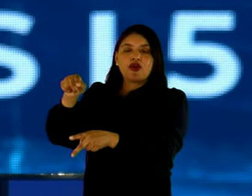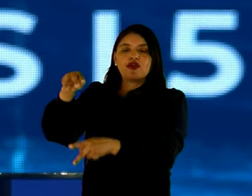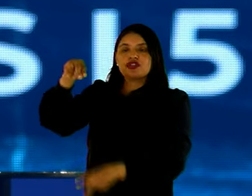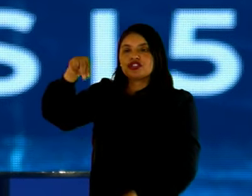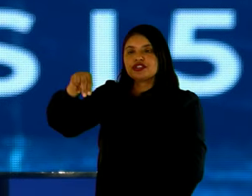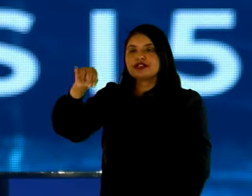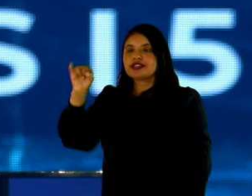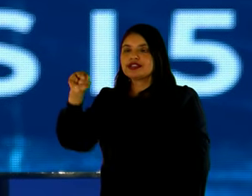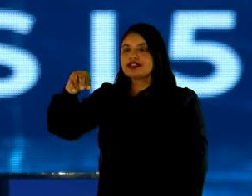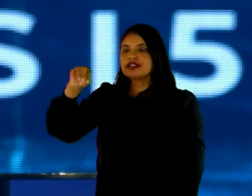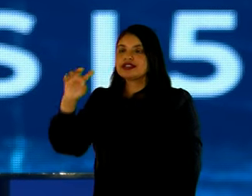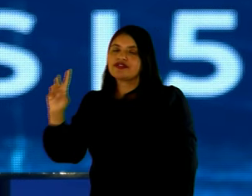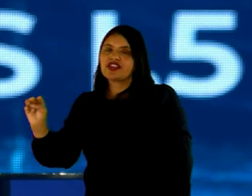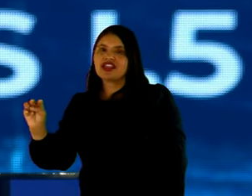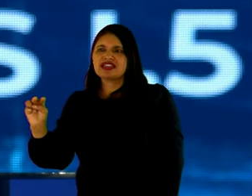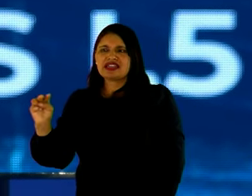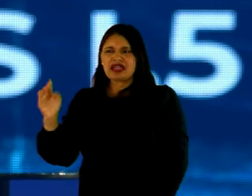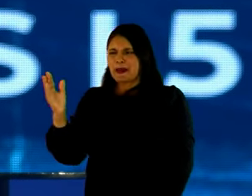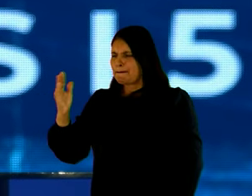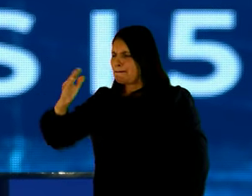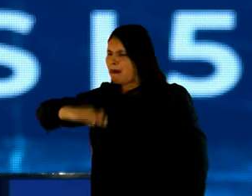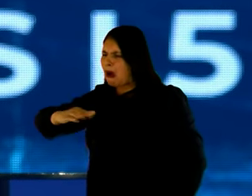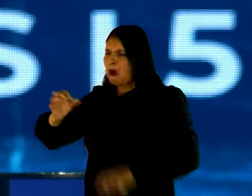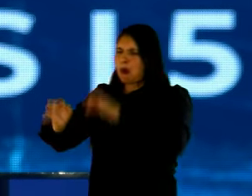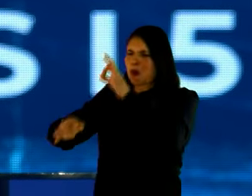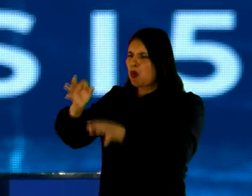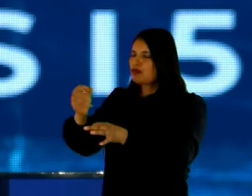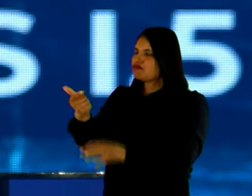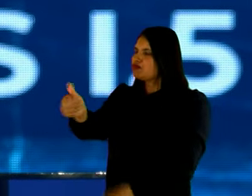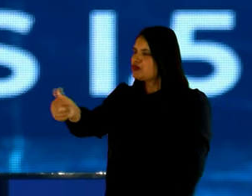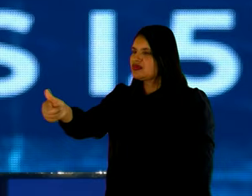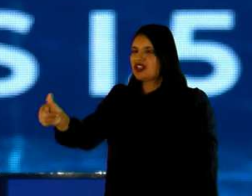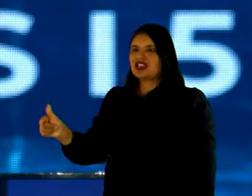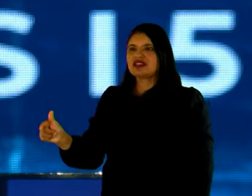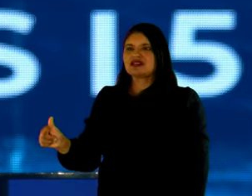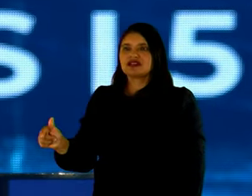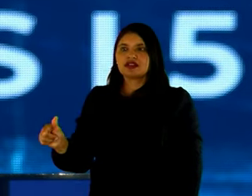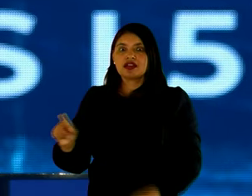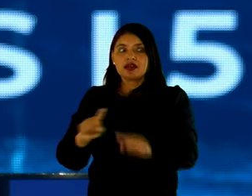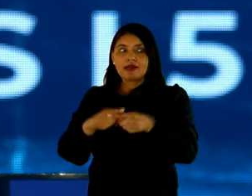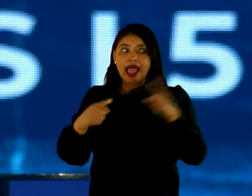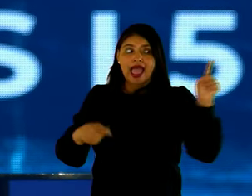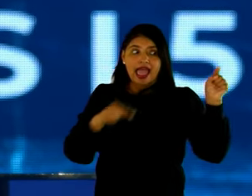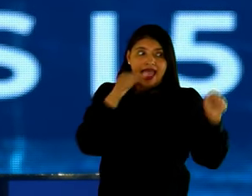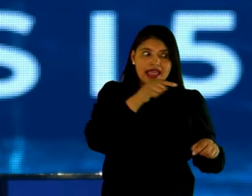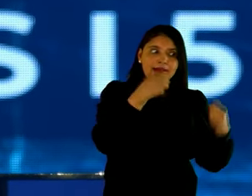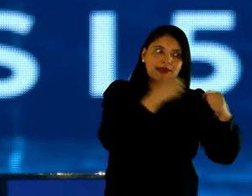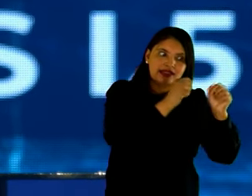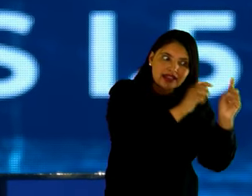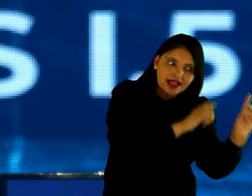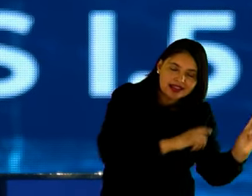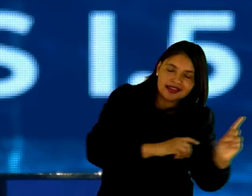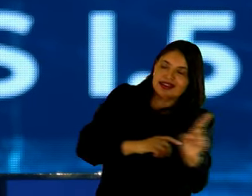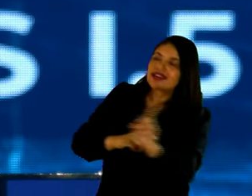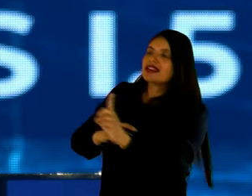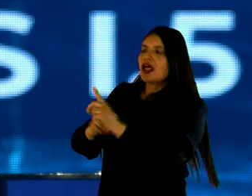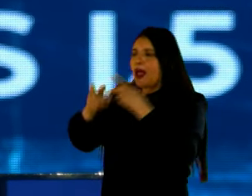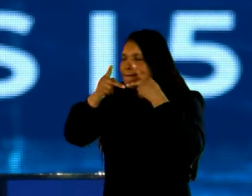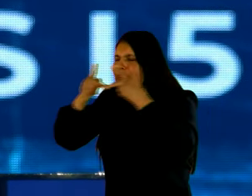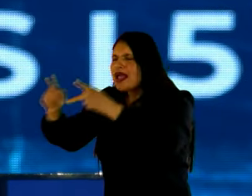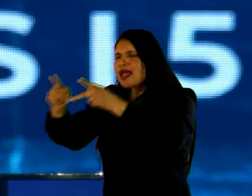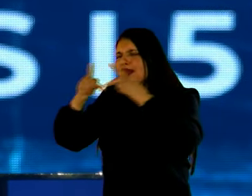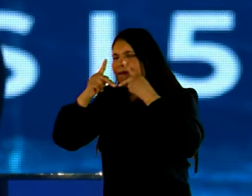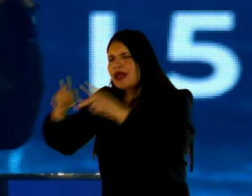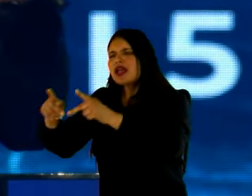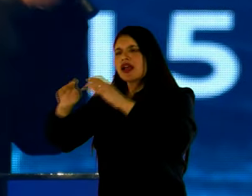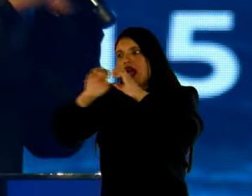para ele dizendo: "Vá até a grande cidade de Nínive e prega. vai lá ensinar a minha palavra para